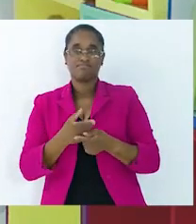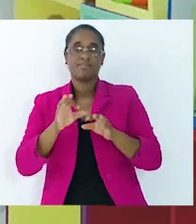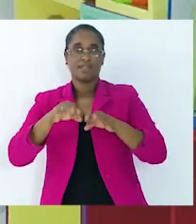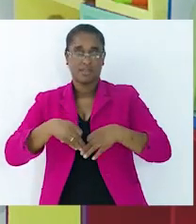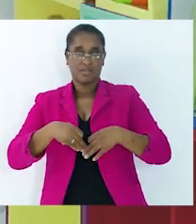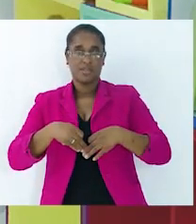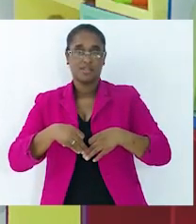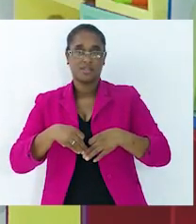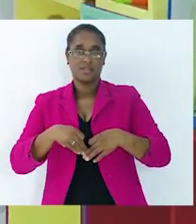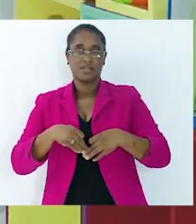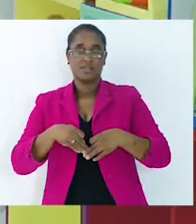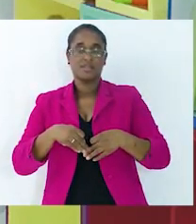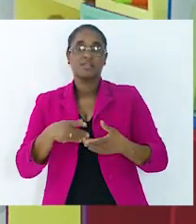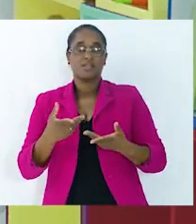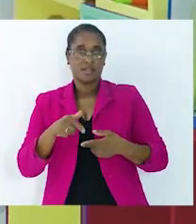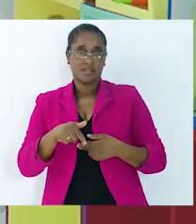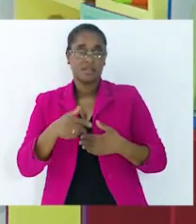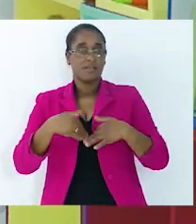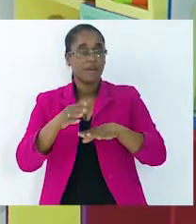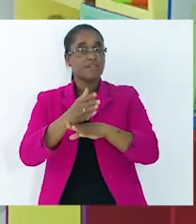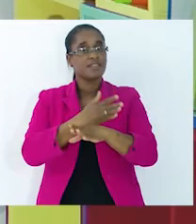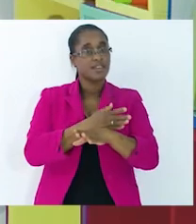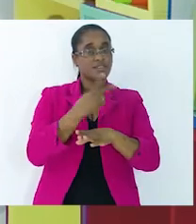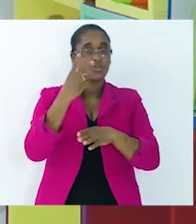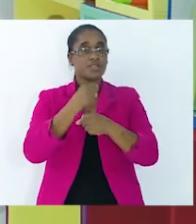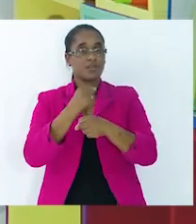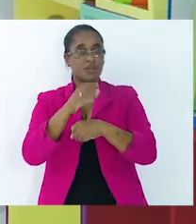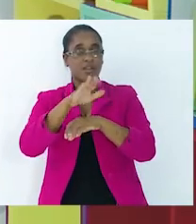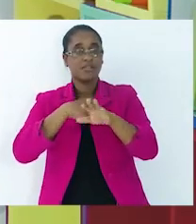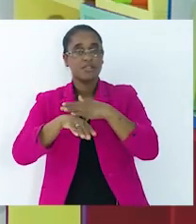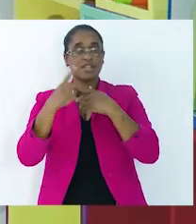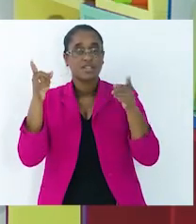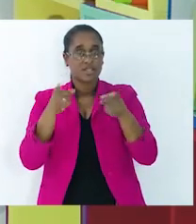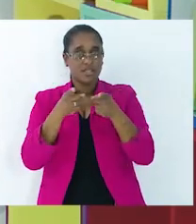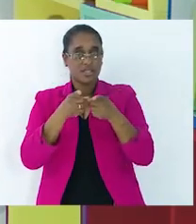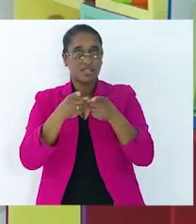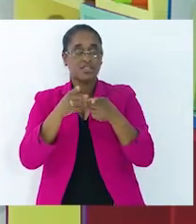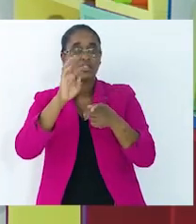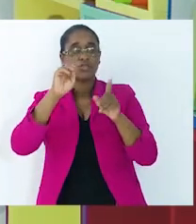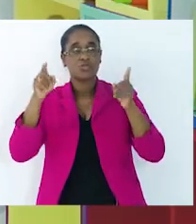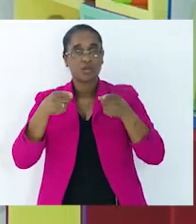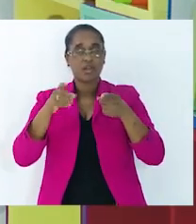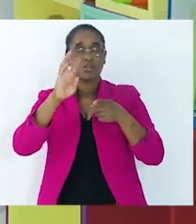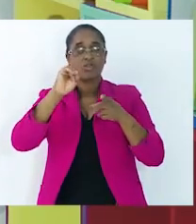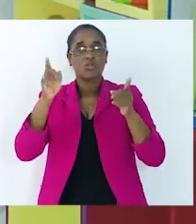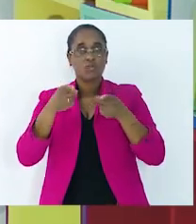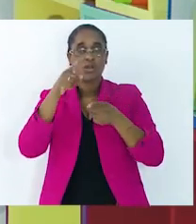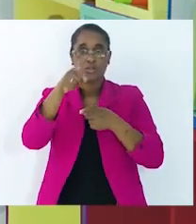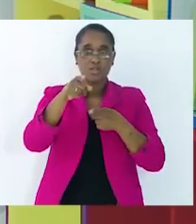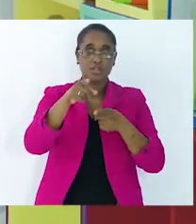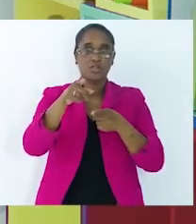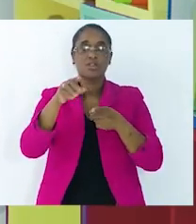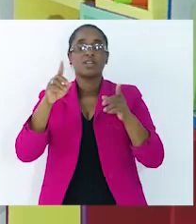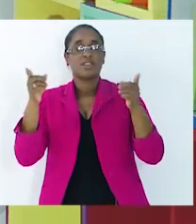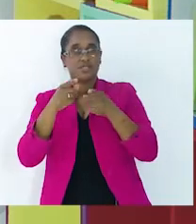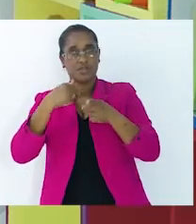sabes, há duas tarefas ainda por fazer. A síntese e o sumário. O sumário é contigo, mas a síntese é comigo, não é? Ou então é conosco, eu e